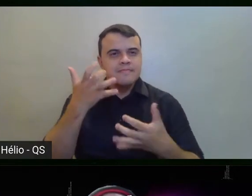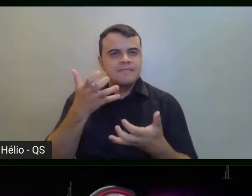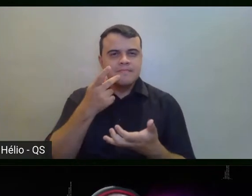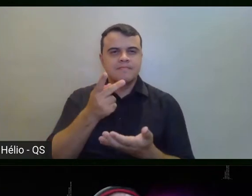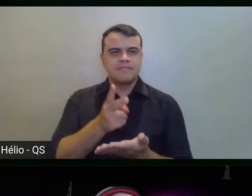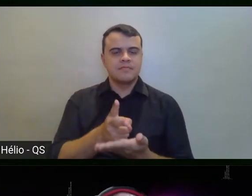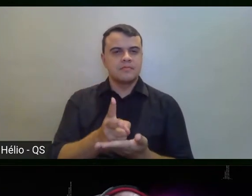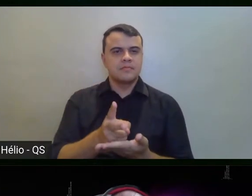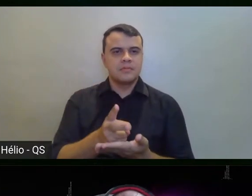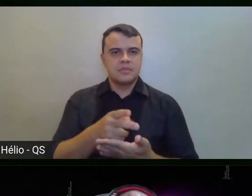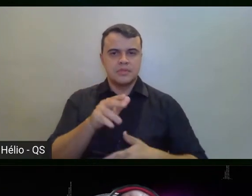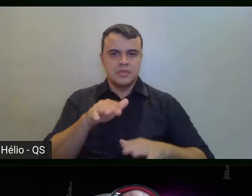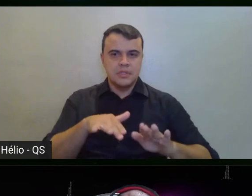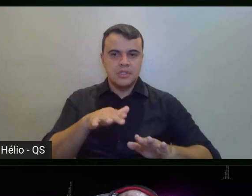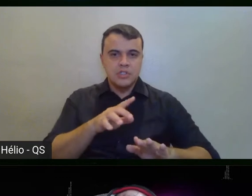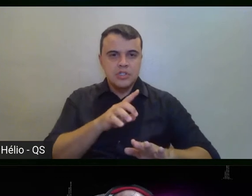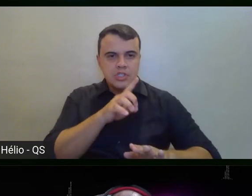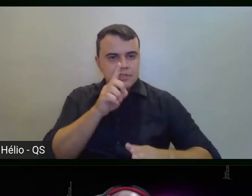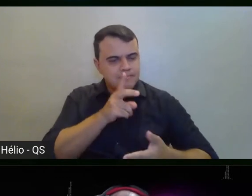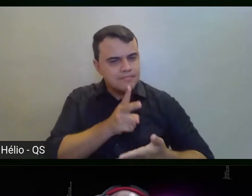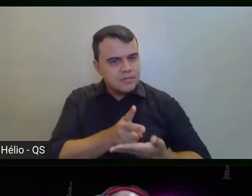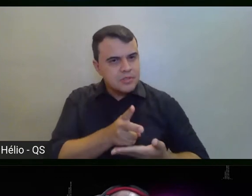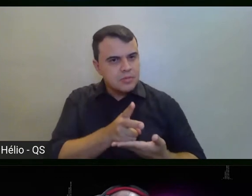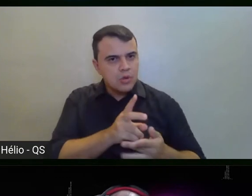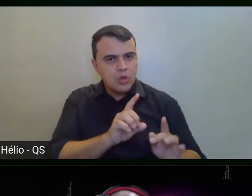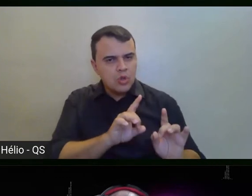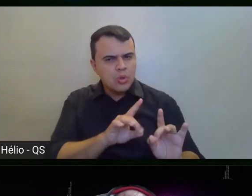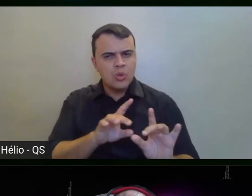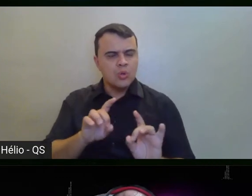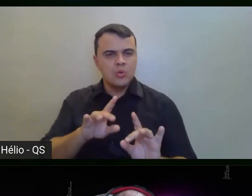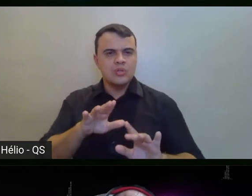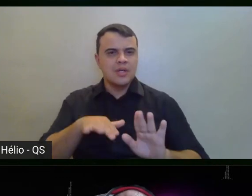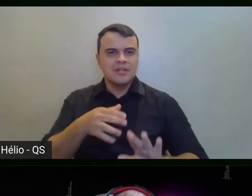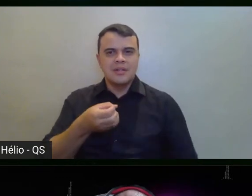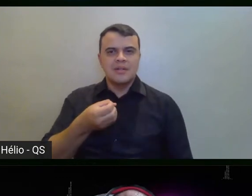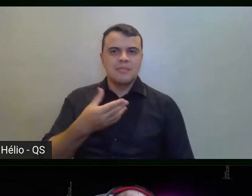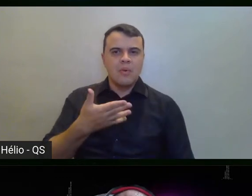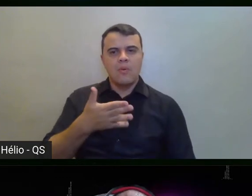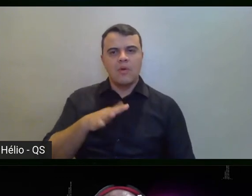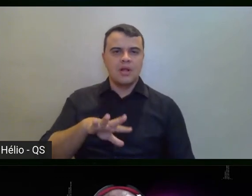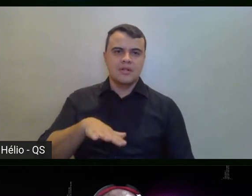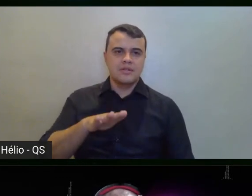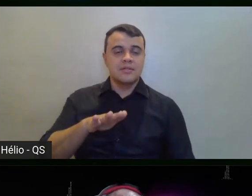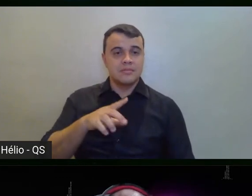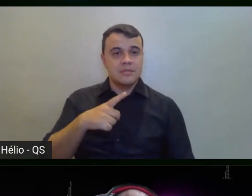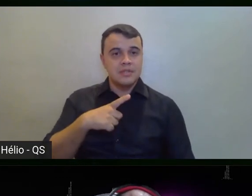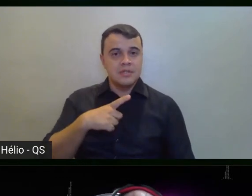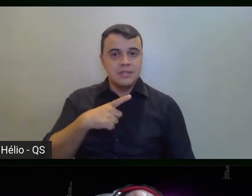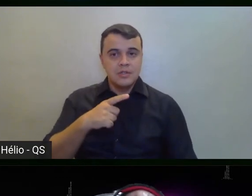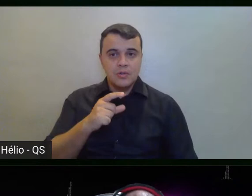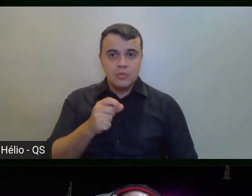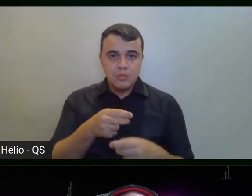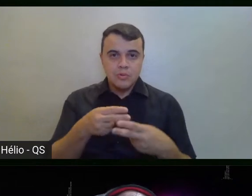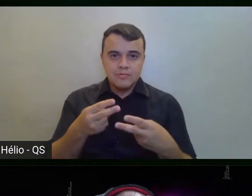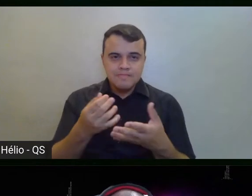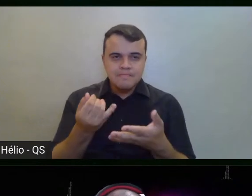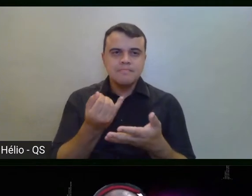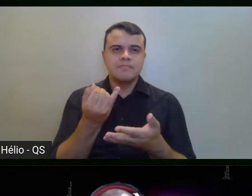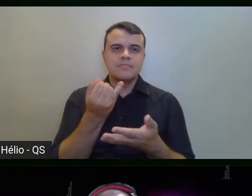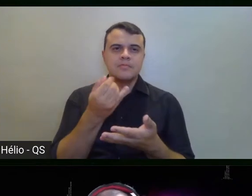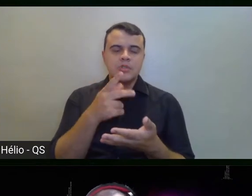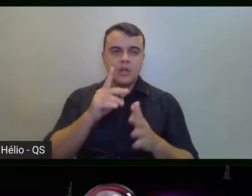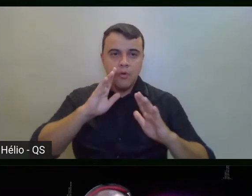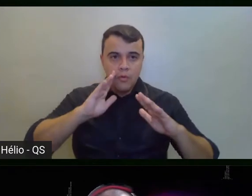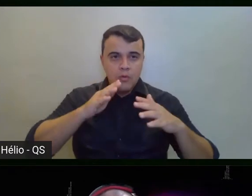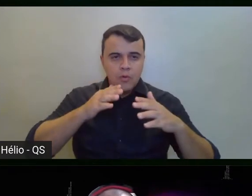que nem nem todo dia tá vai ser um dia tão animado quanto o outro mas uma coisa tem que ser o